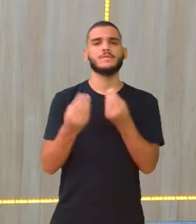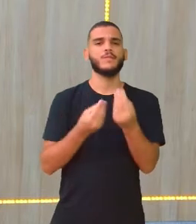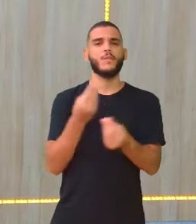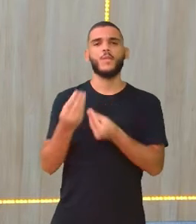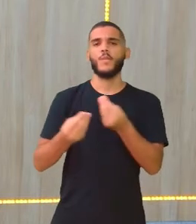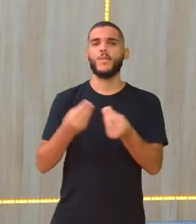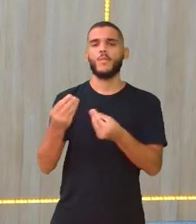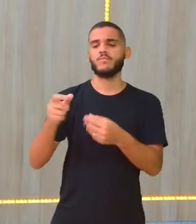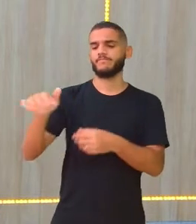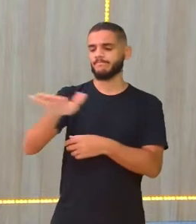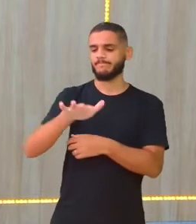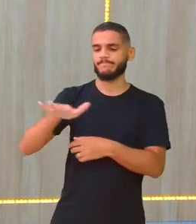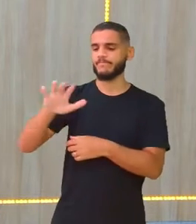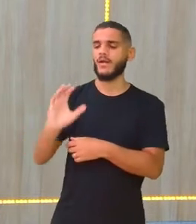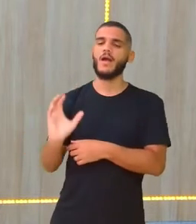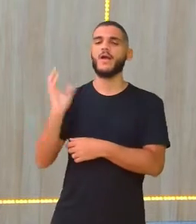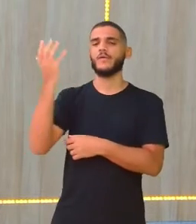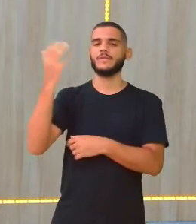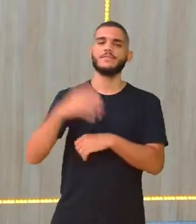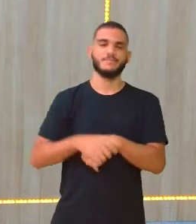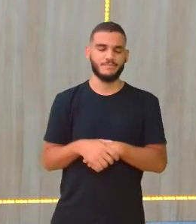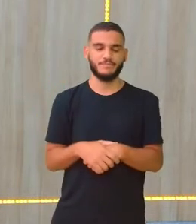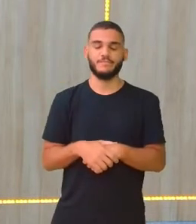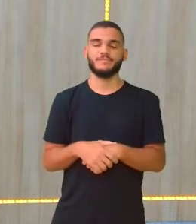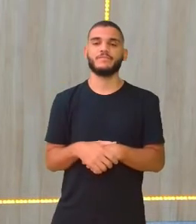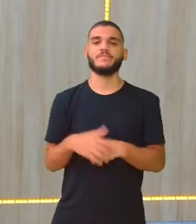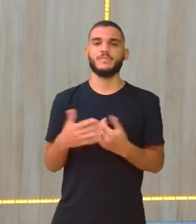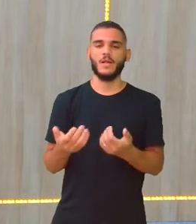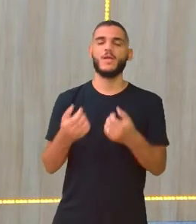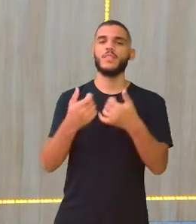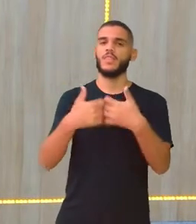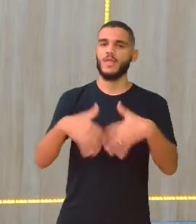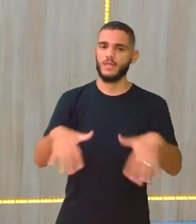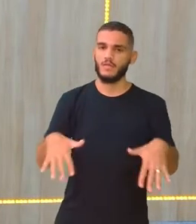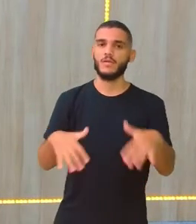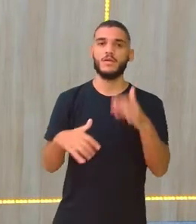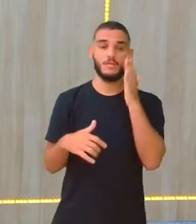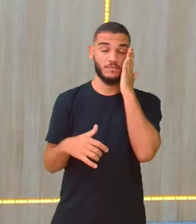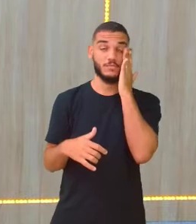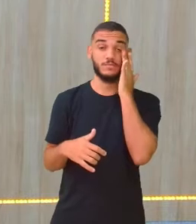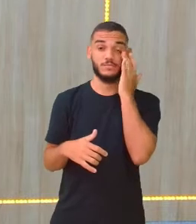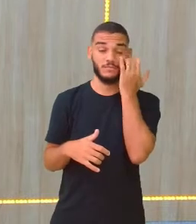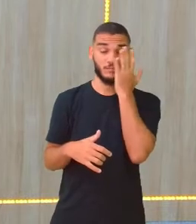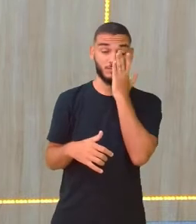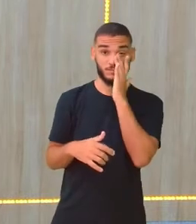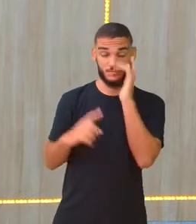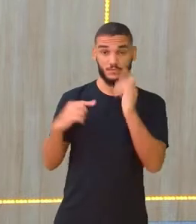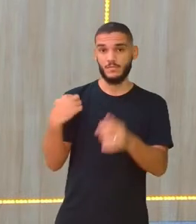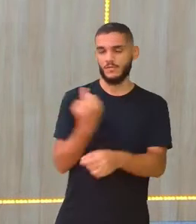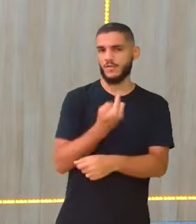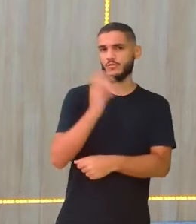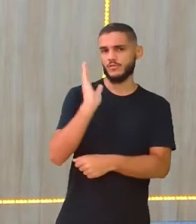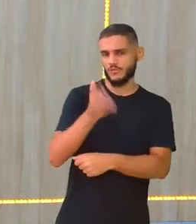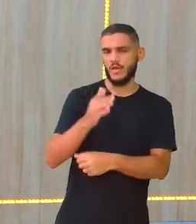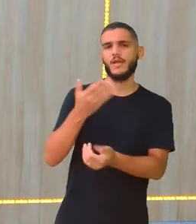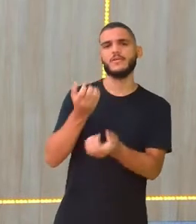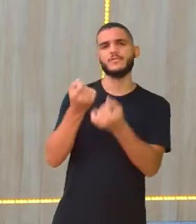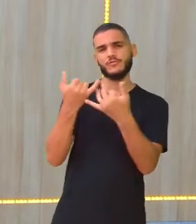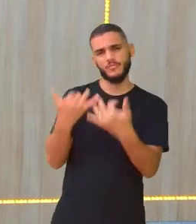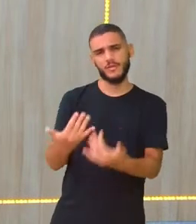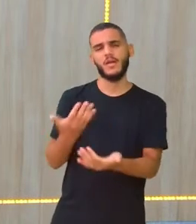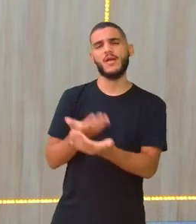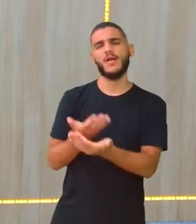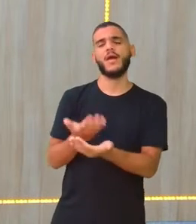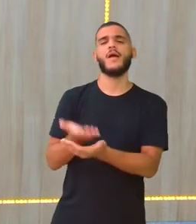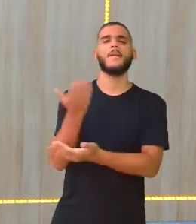vai ocorrer. Vamos falar tanto de uma forma natural, a gente já falou um pouquinho sobre isso aqui, eu fui em aulas passadas, né?